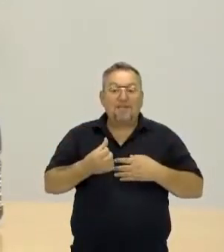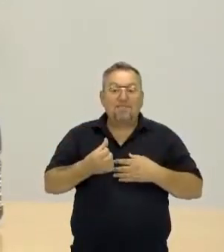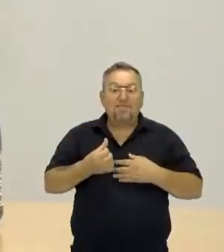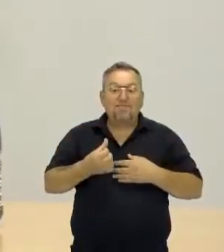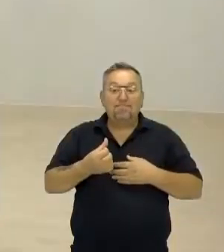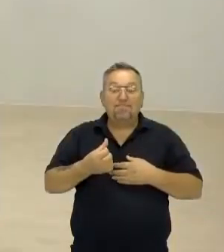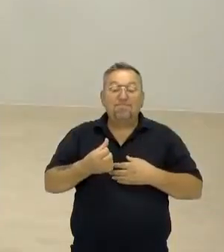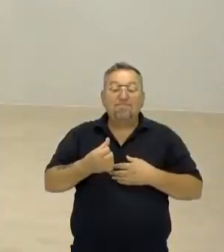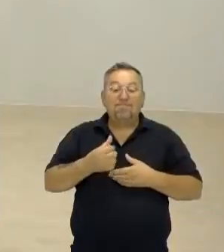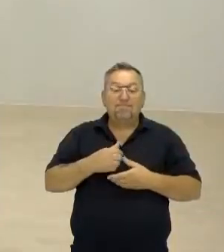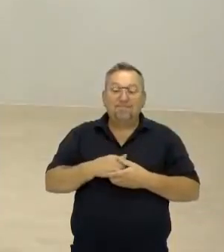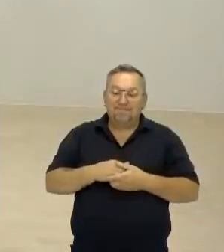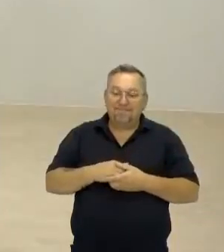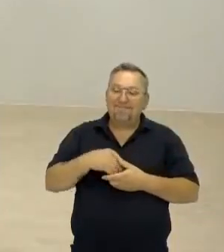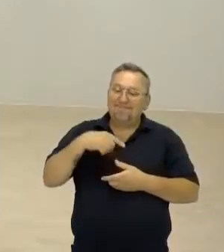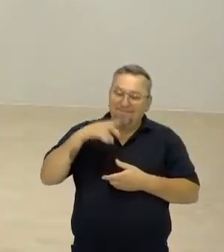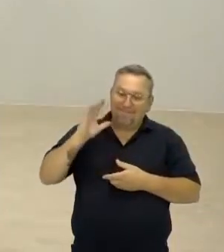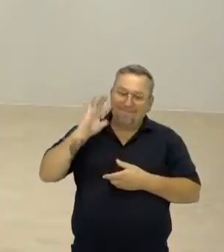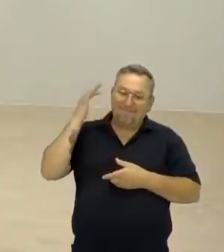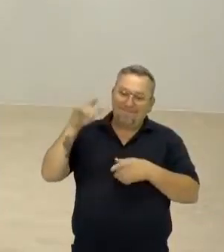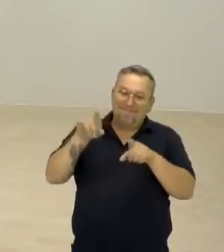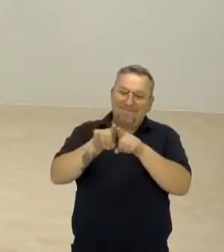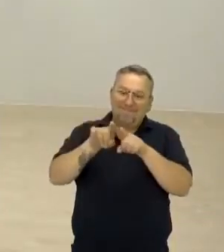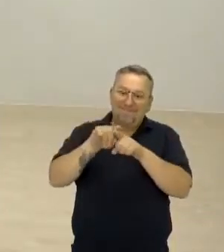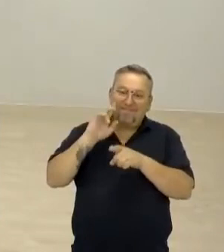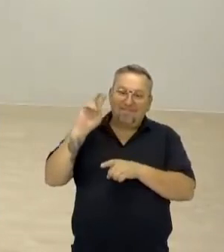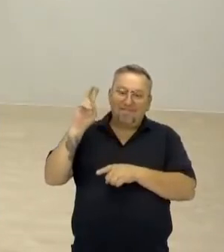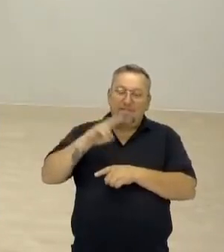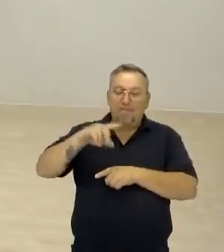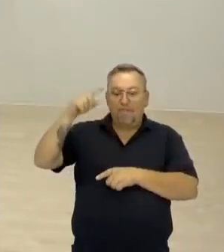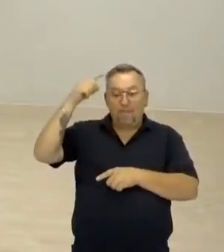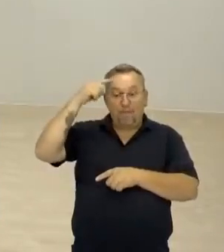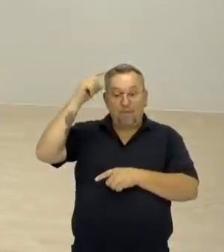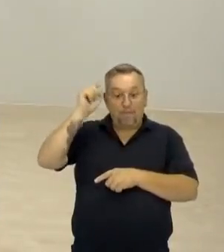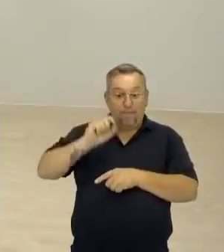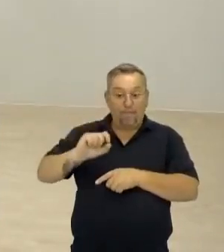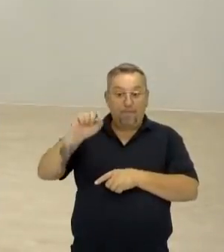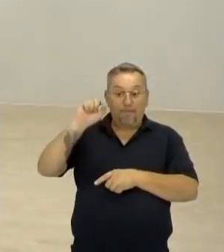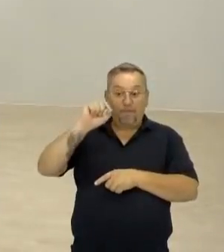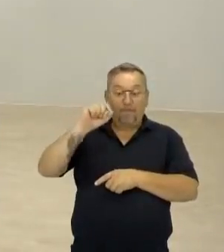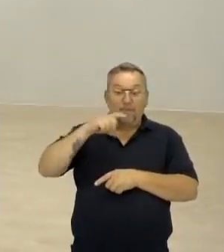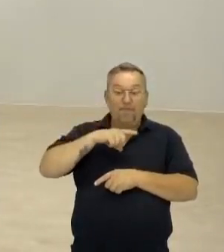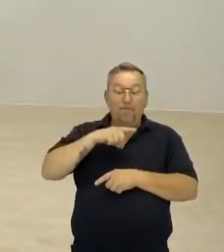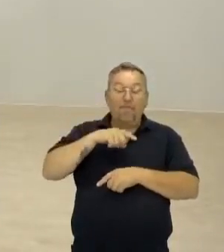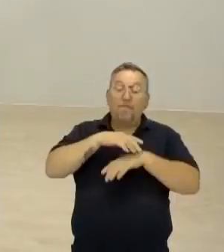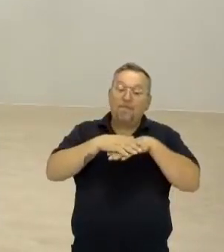Jonas? Então, para essa resolução, né, vocês vão elencar a ideia, né, que eu estava até sempre